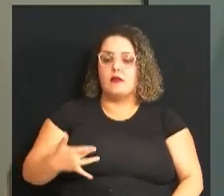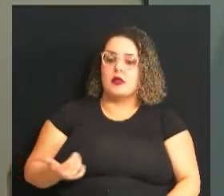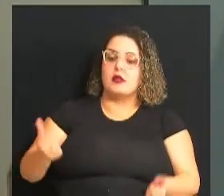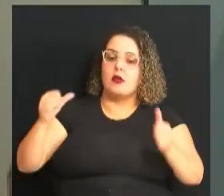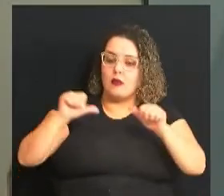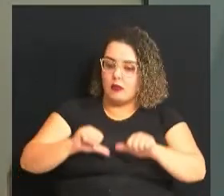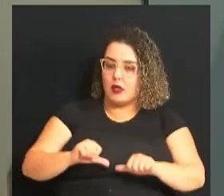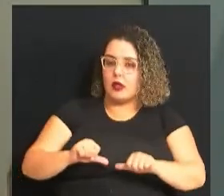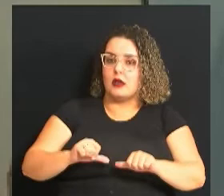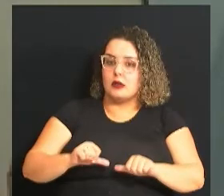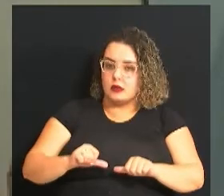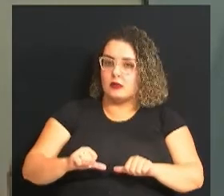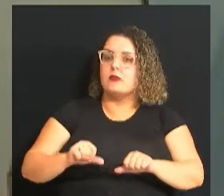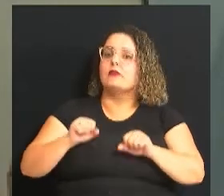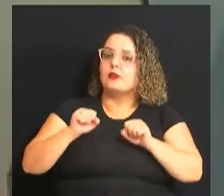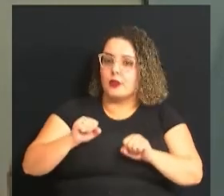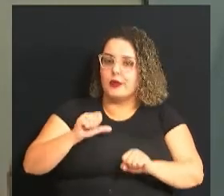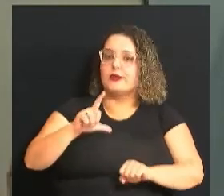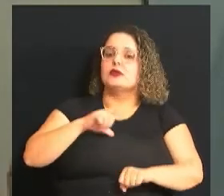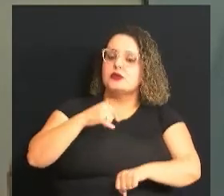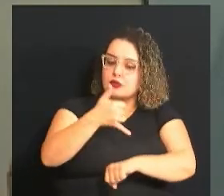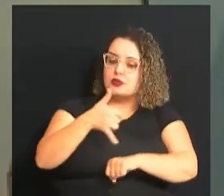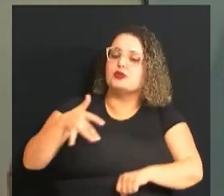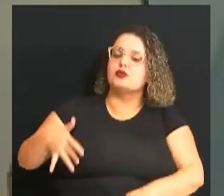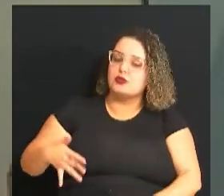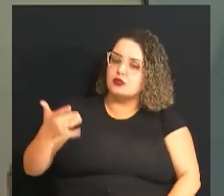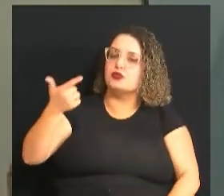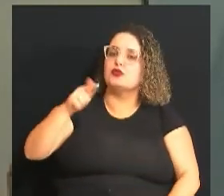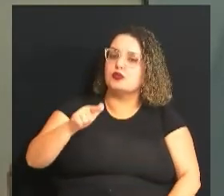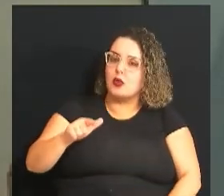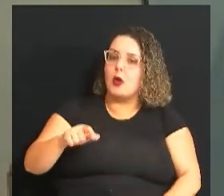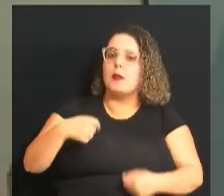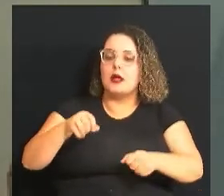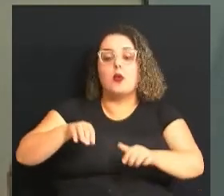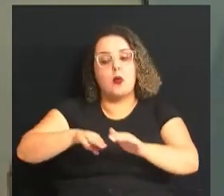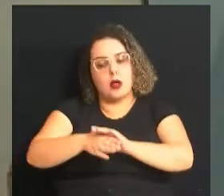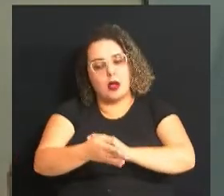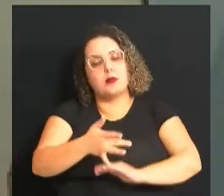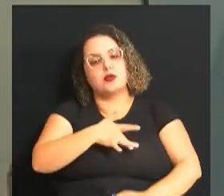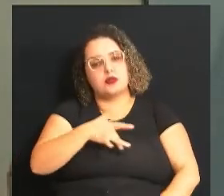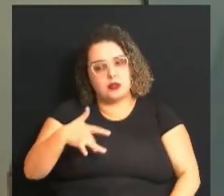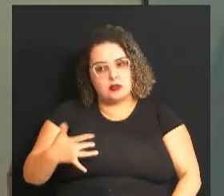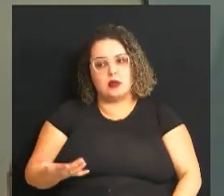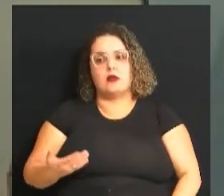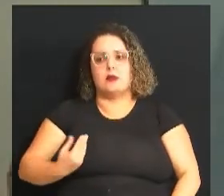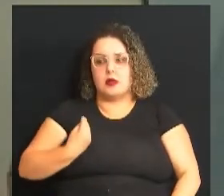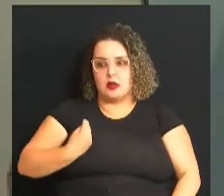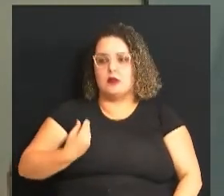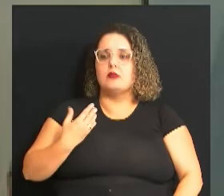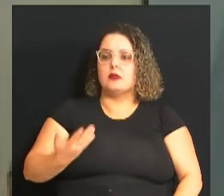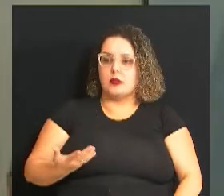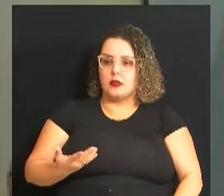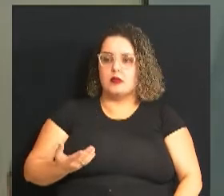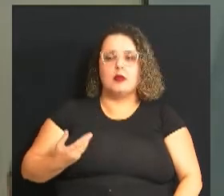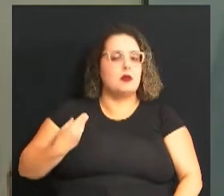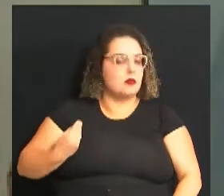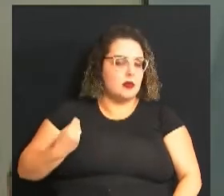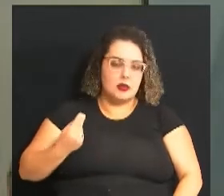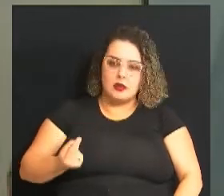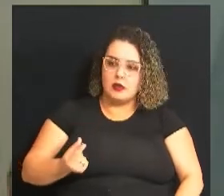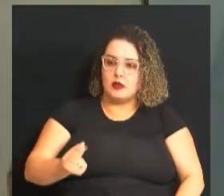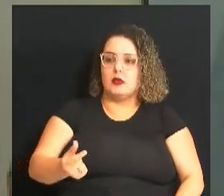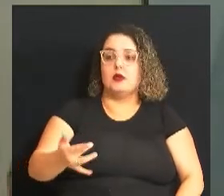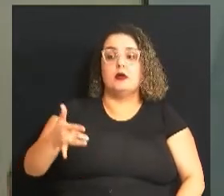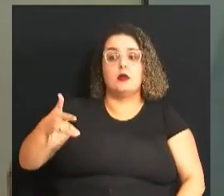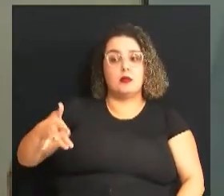no fígado. Então, é um cuidado, assim, um cuidado para a vida toda, né? O fígado é um